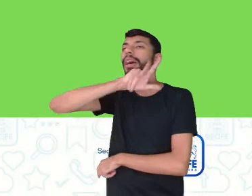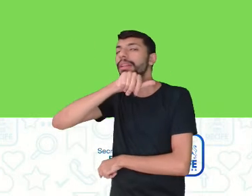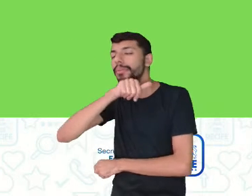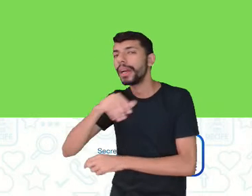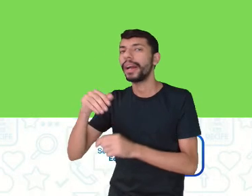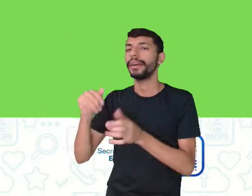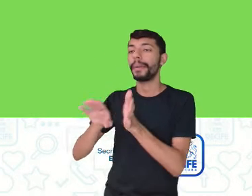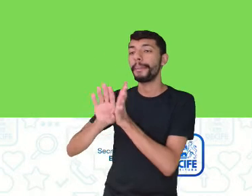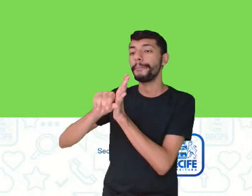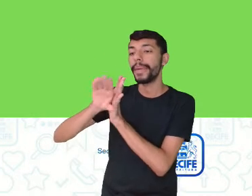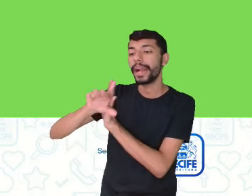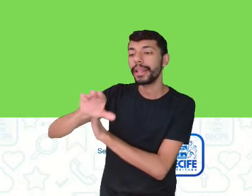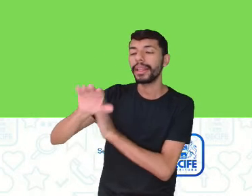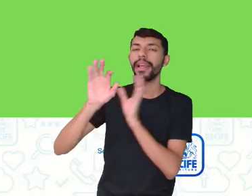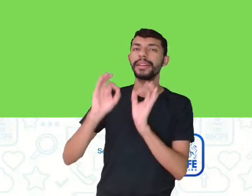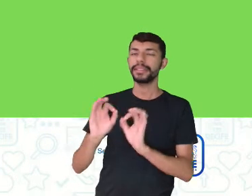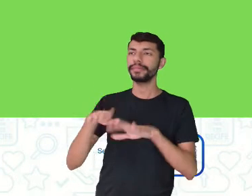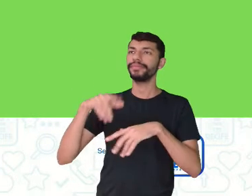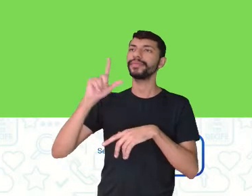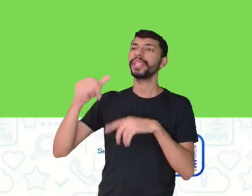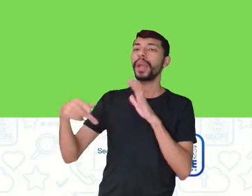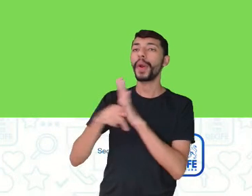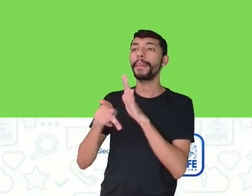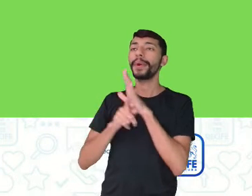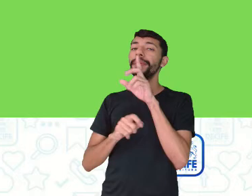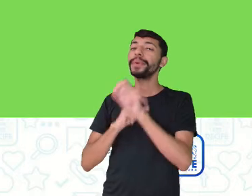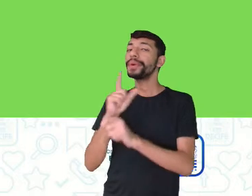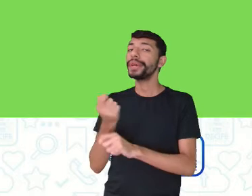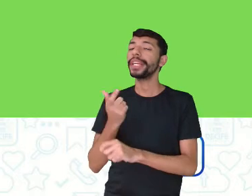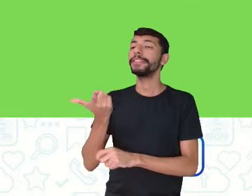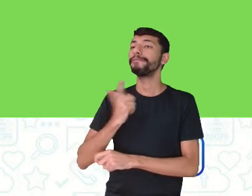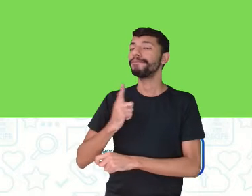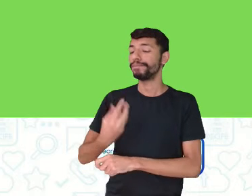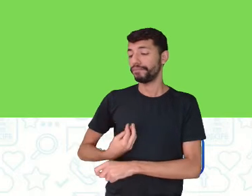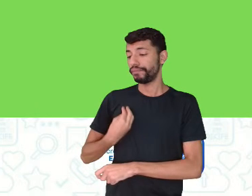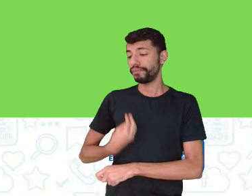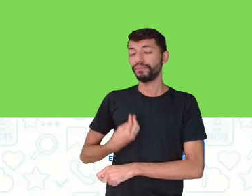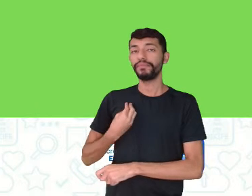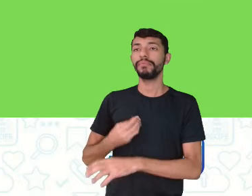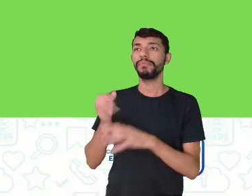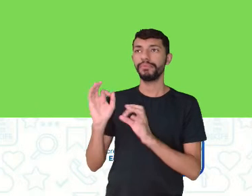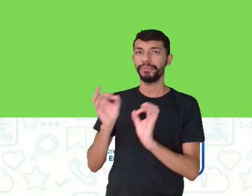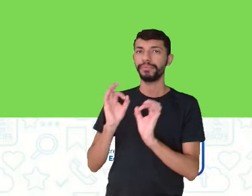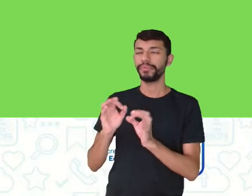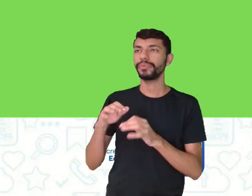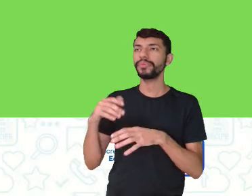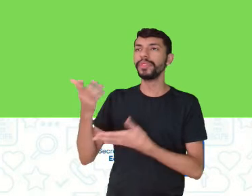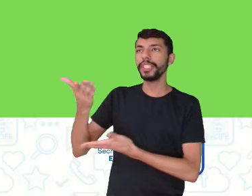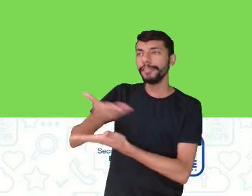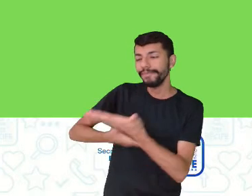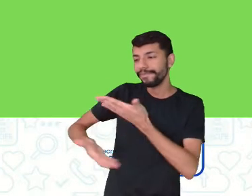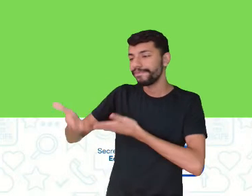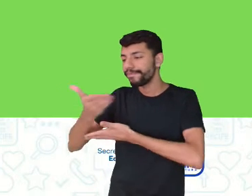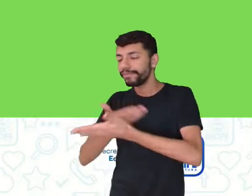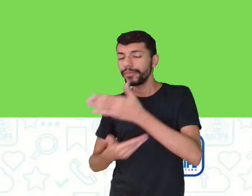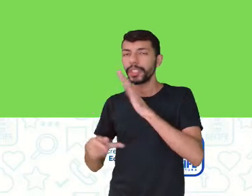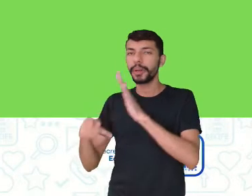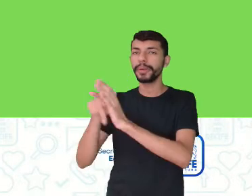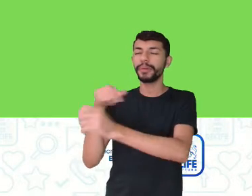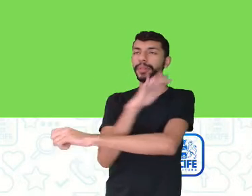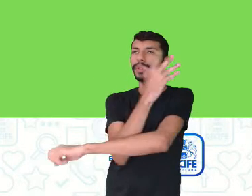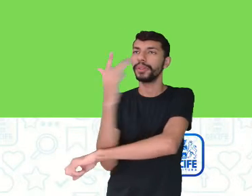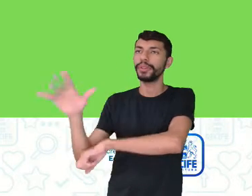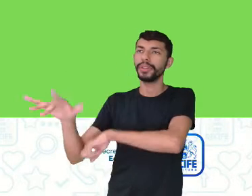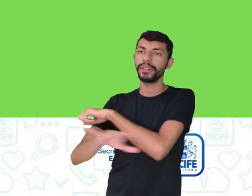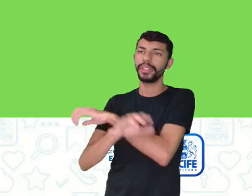animais, bactérias, né? São aqueles seres que realmente eles possuem vida e eles vão interagir no ecossistema. Eles